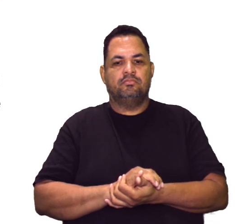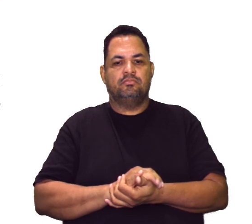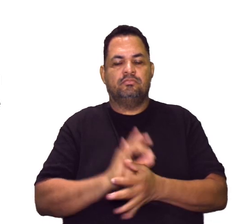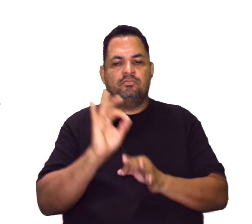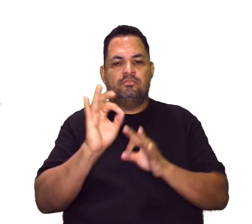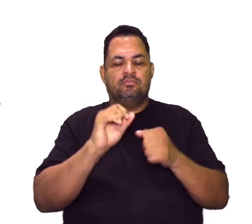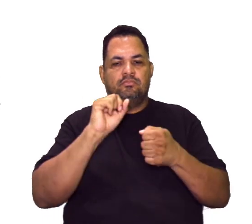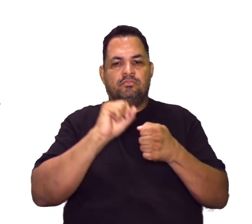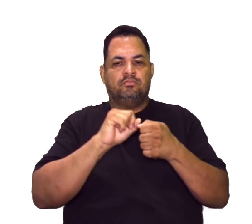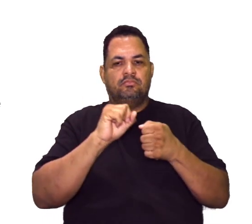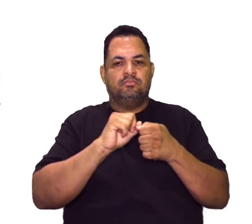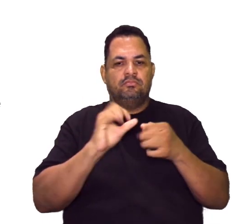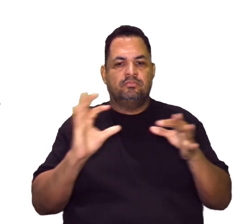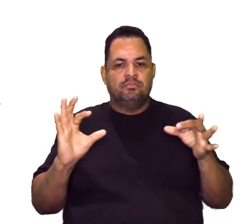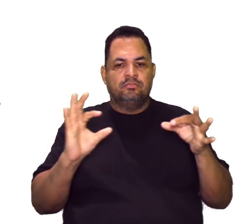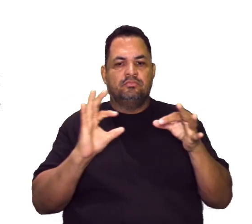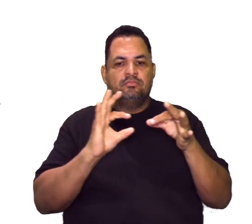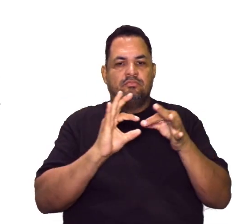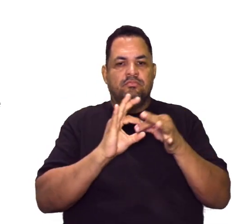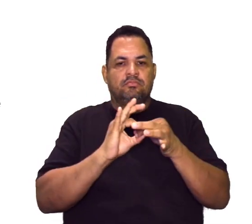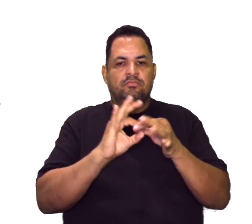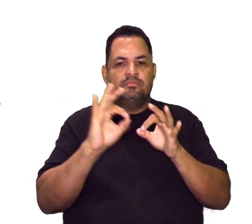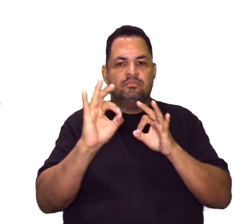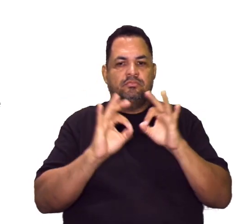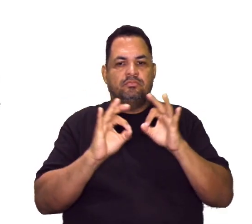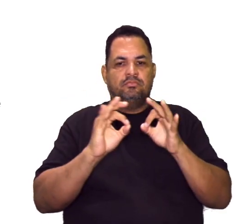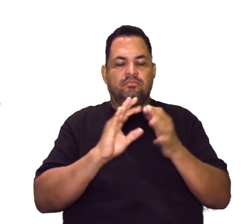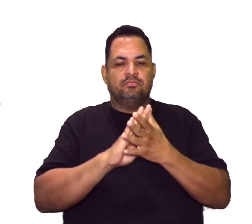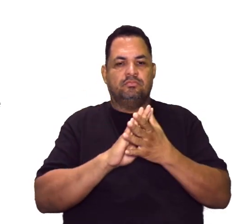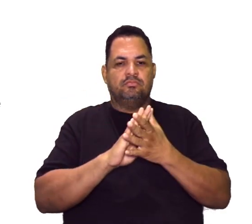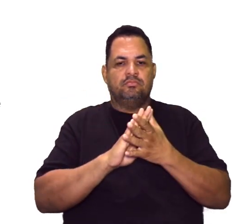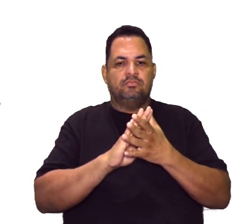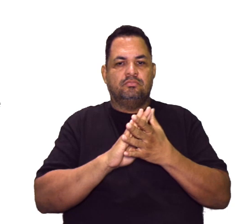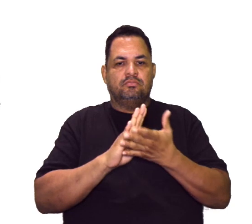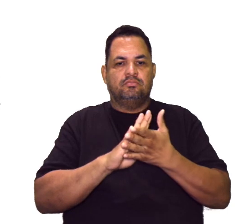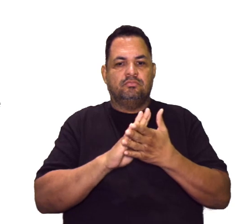eles fazem a ligação covalente comum para se